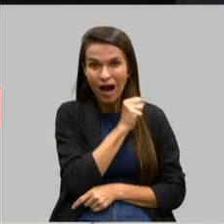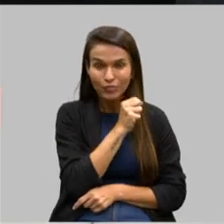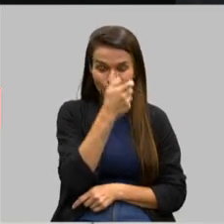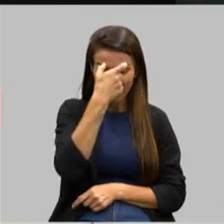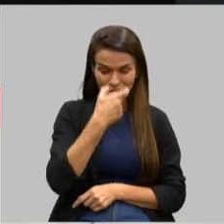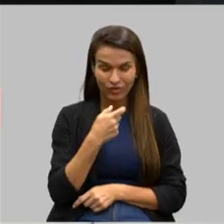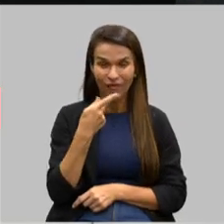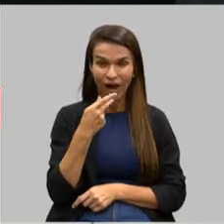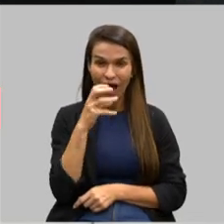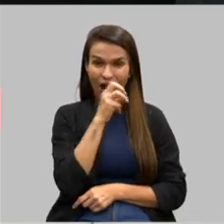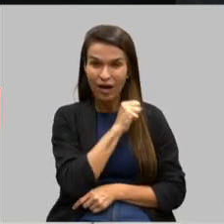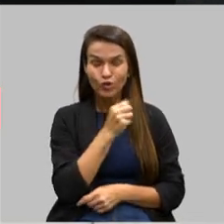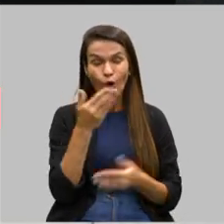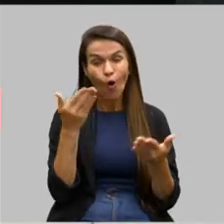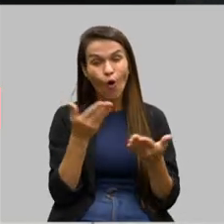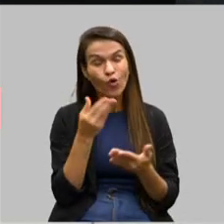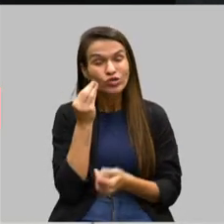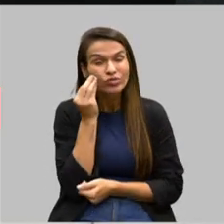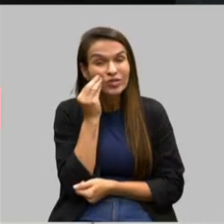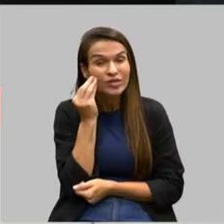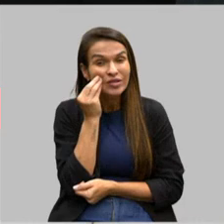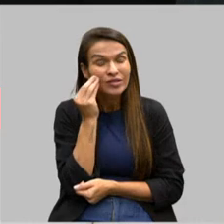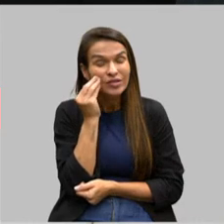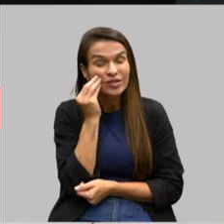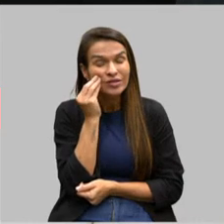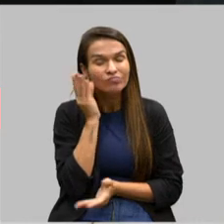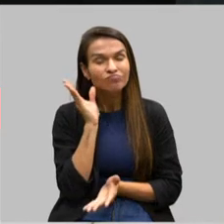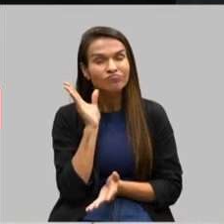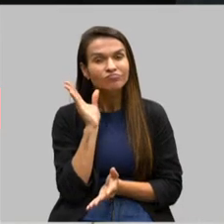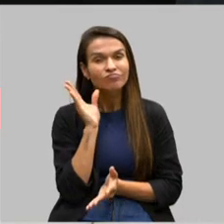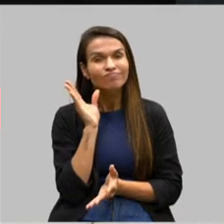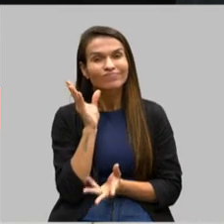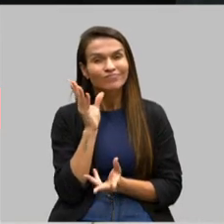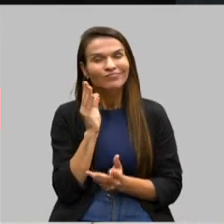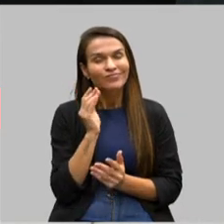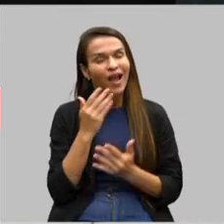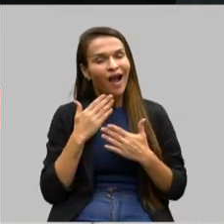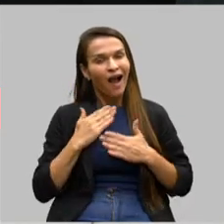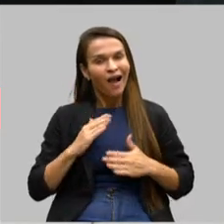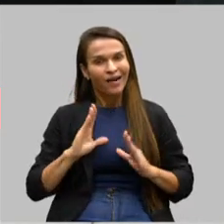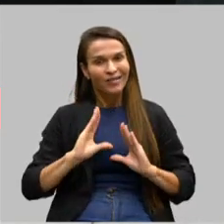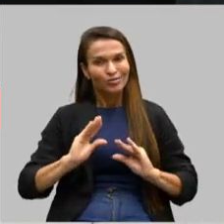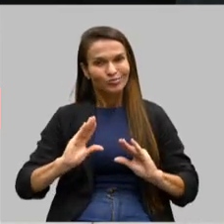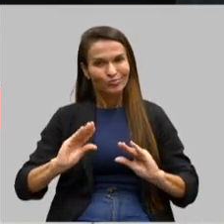e hoje eu tentei aqui ser mais despaço.